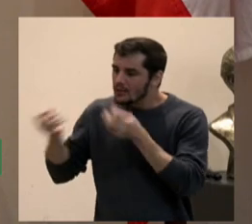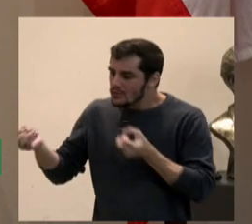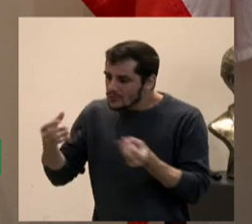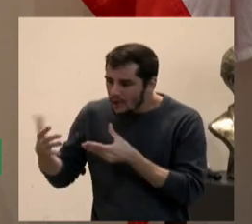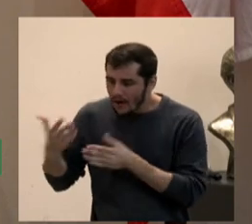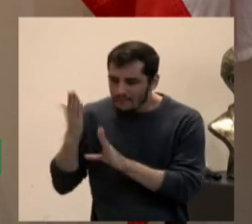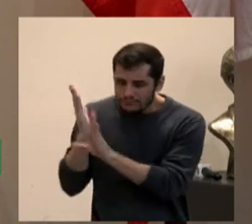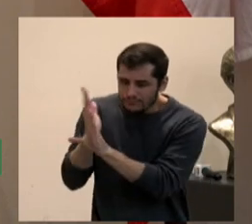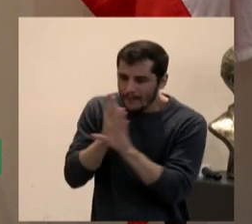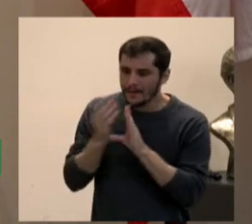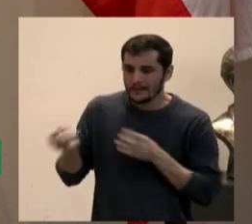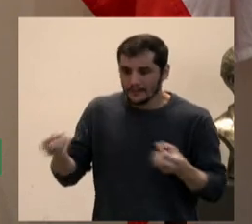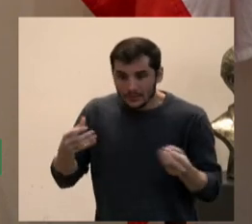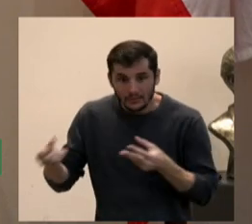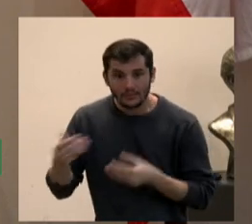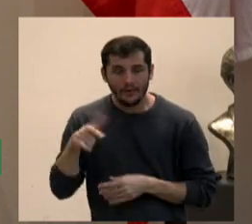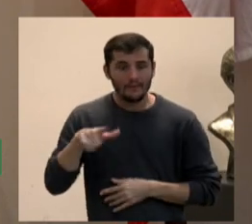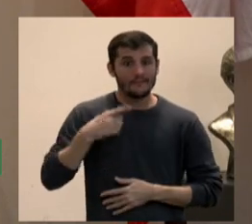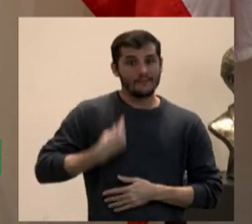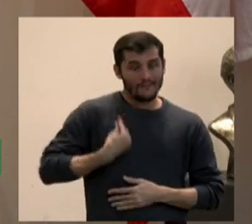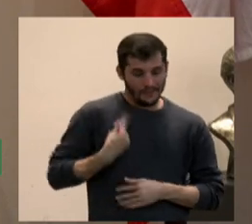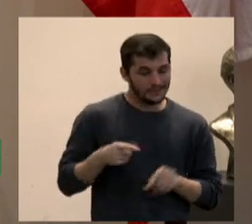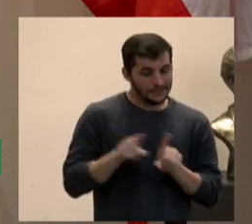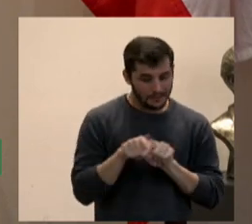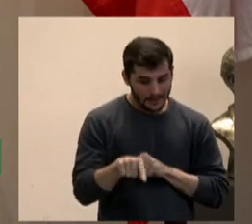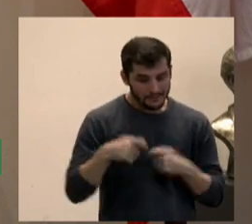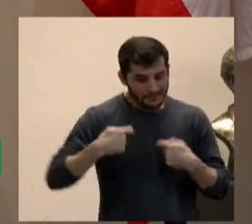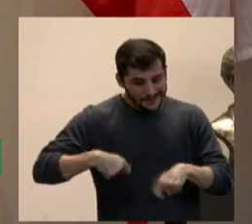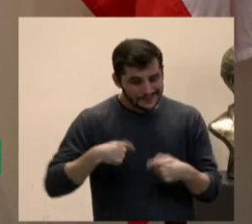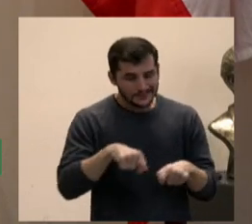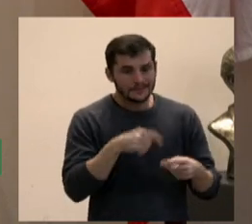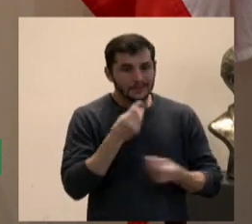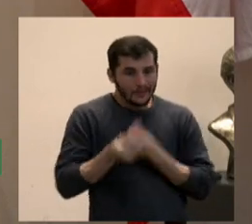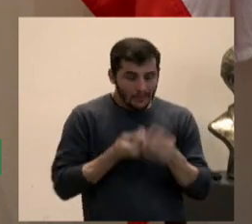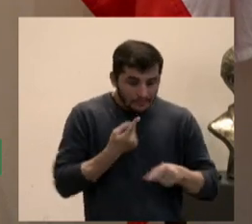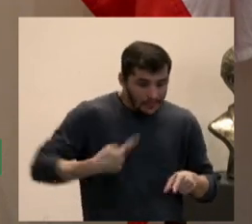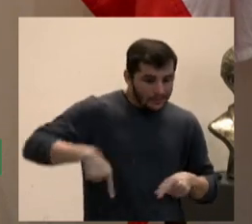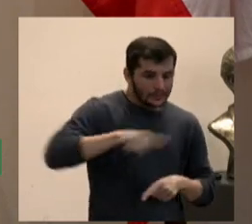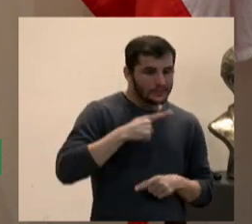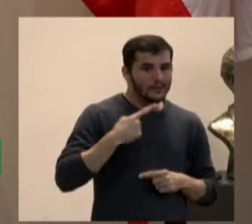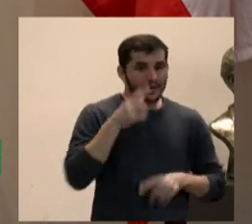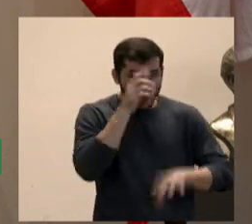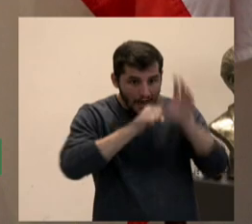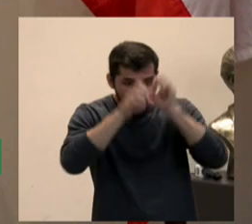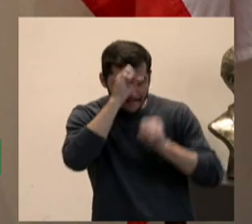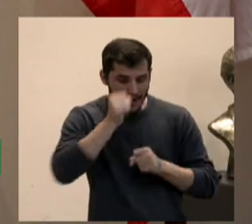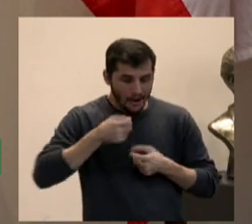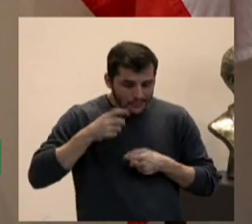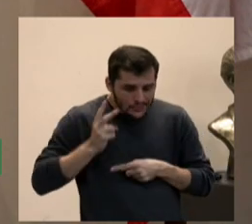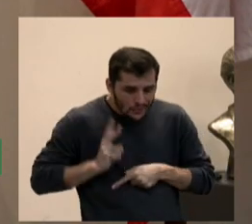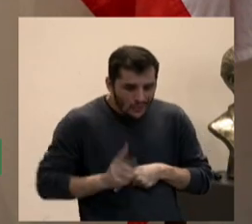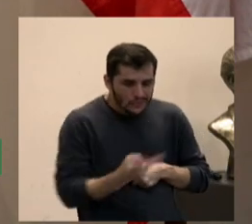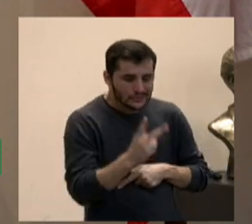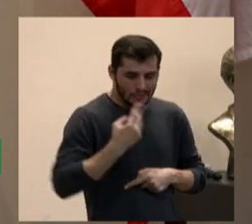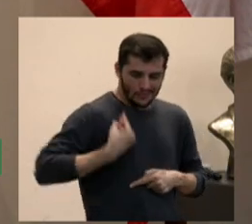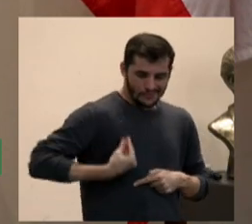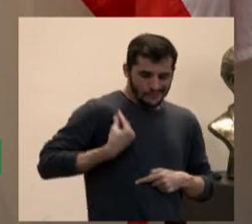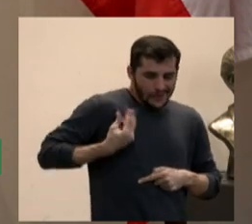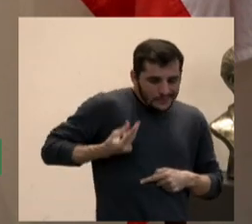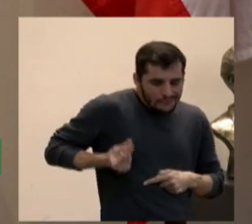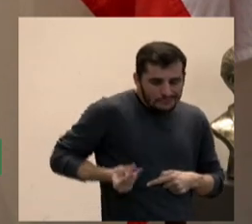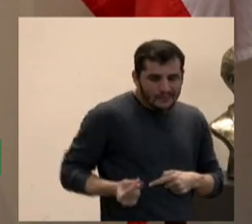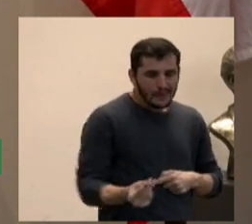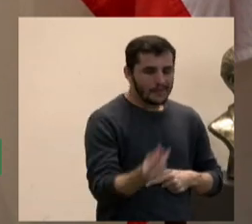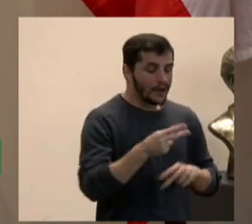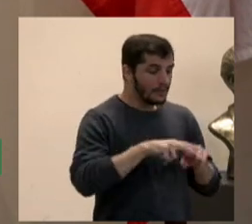descobertas, exigem, pedem para que a gente continue aprendendo ao longo da vida. Portanto, a gente teria uma educação